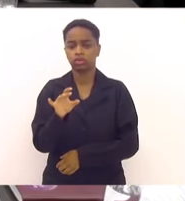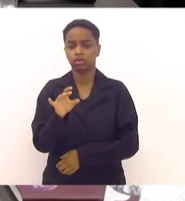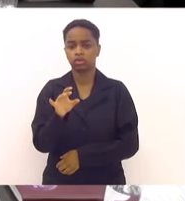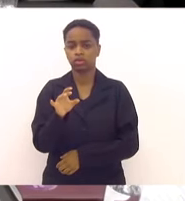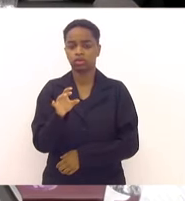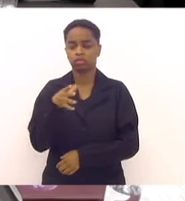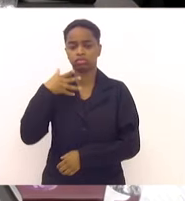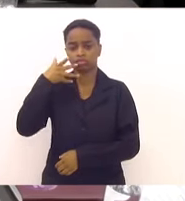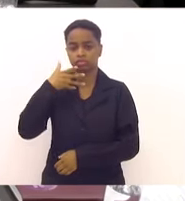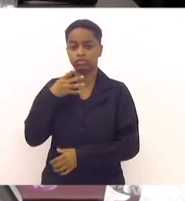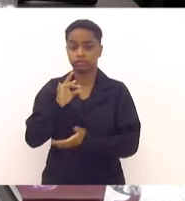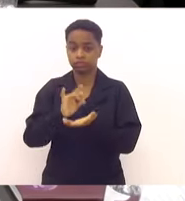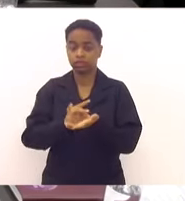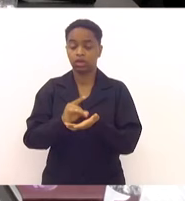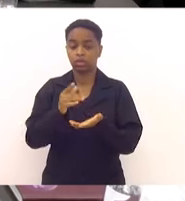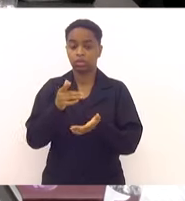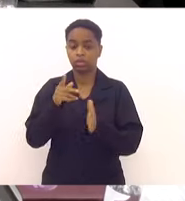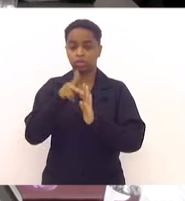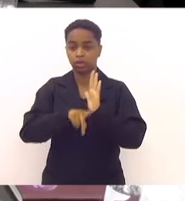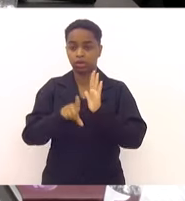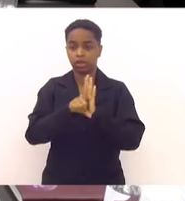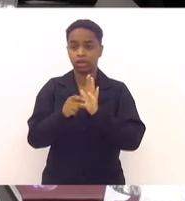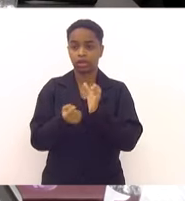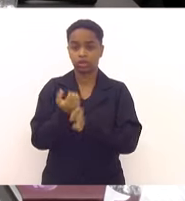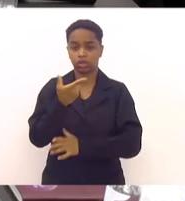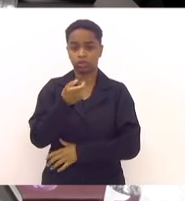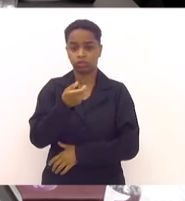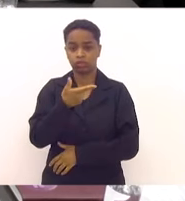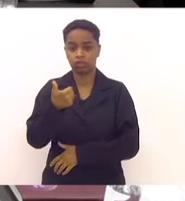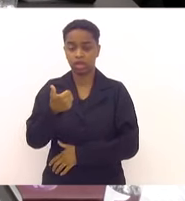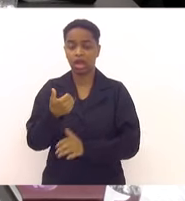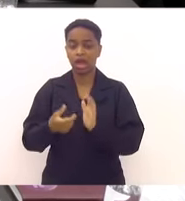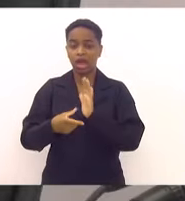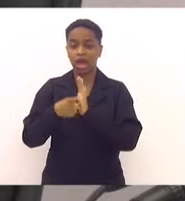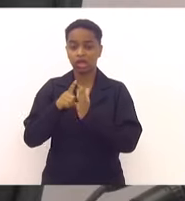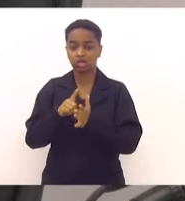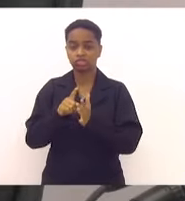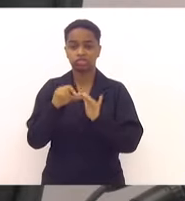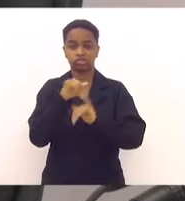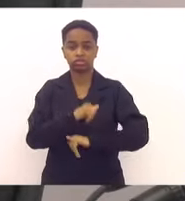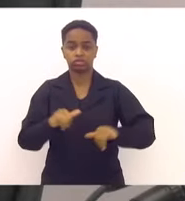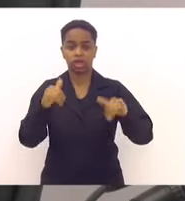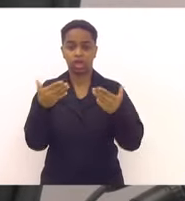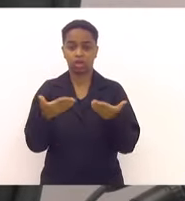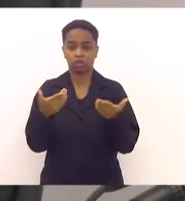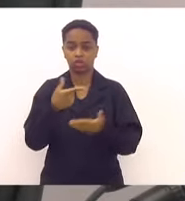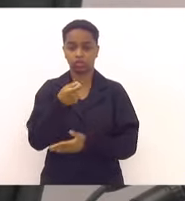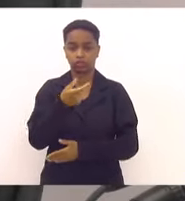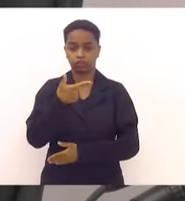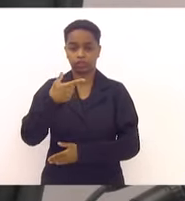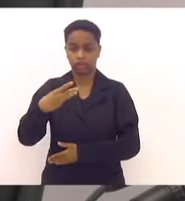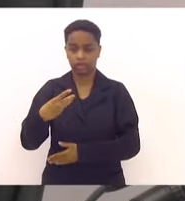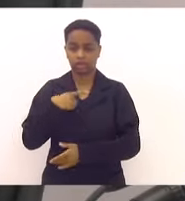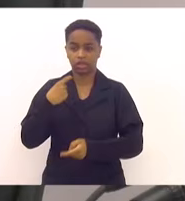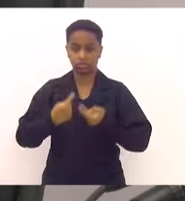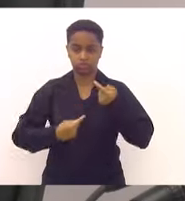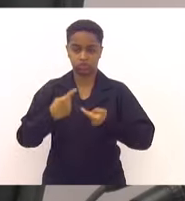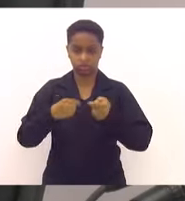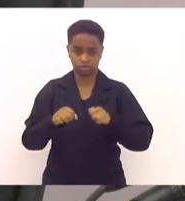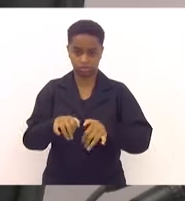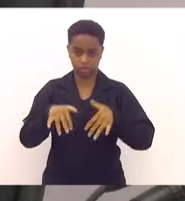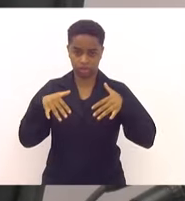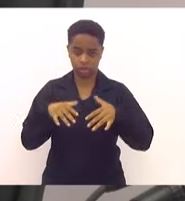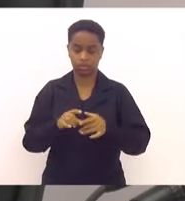De fato, o projeto é de 21, antes dessa nova polêmica, agora em 23, que foi objeto até de discussão no plenário e tudo mais. É um